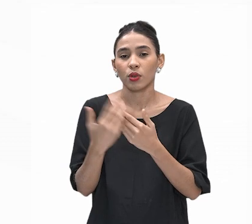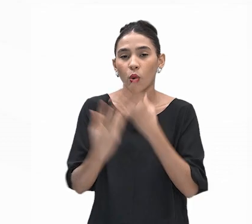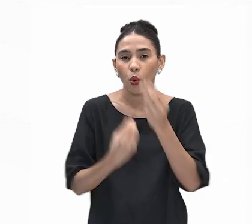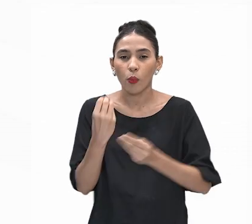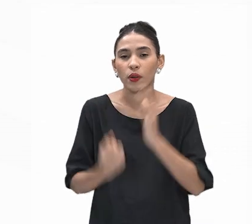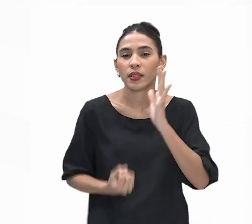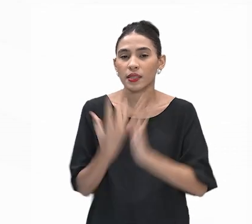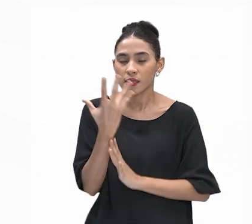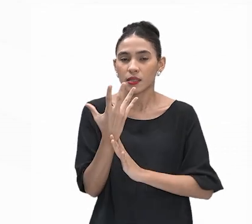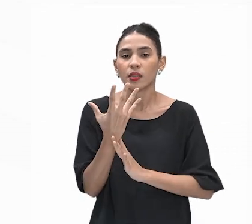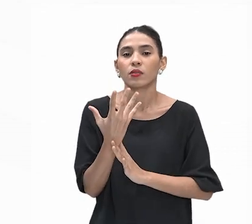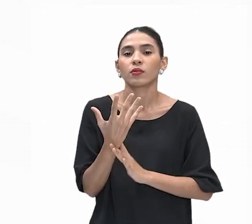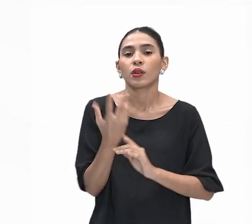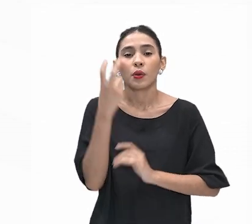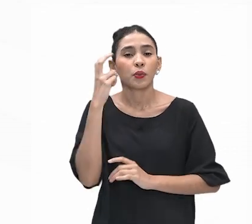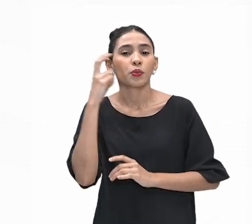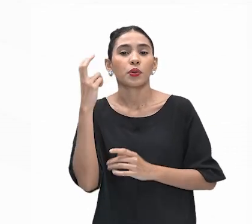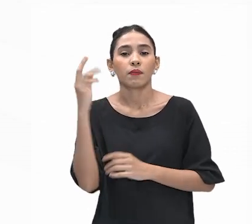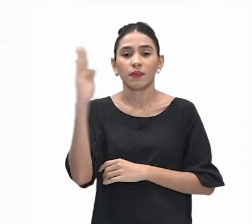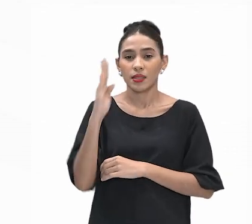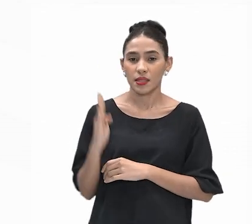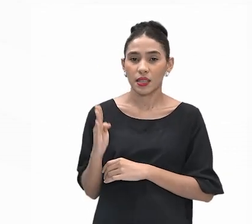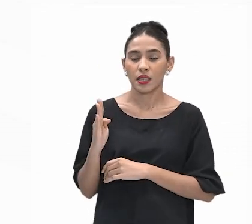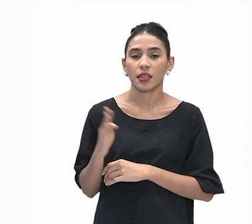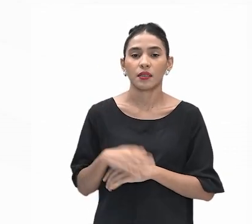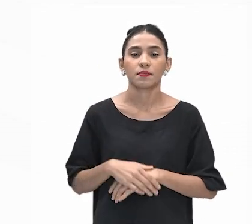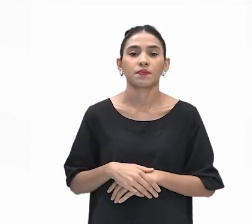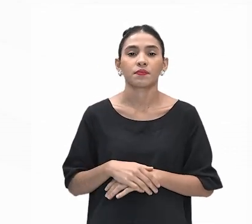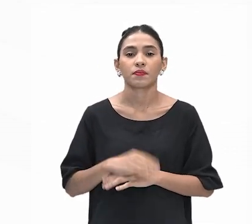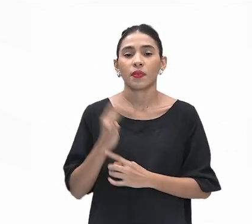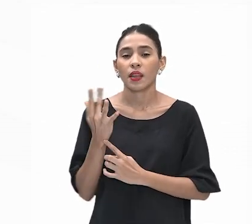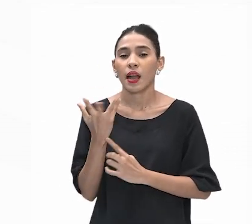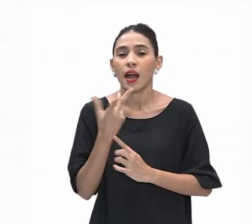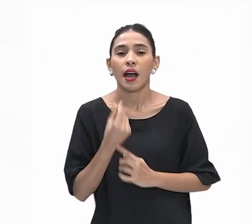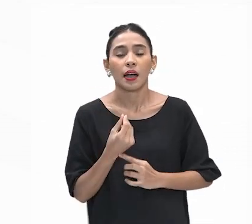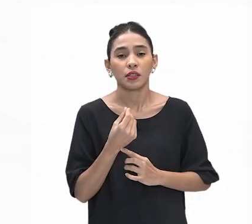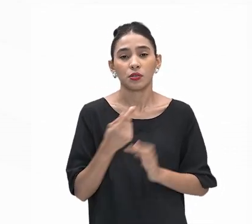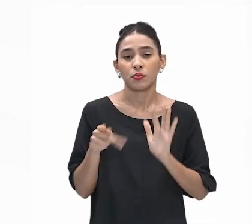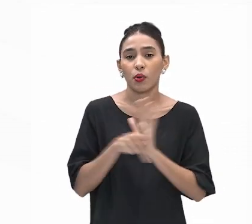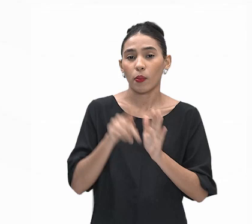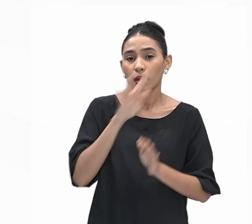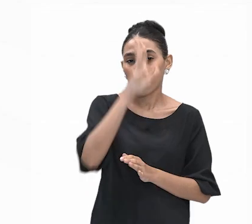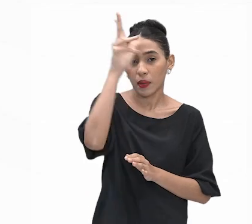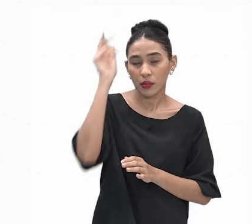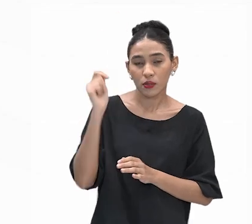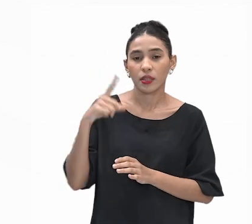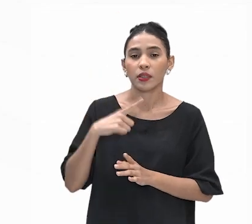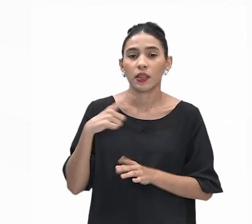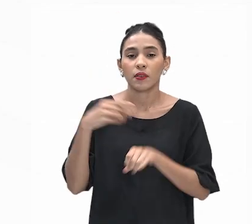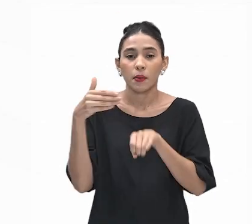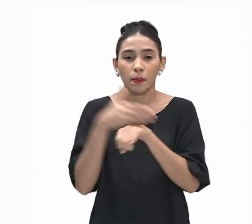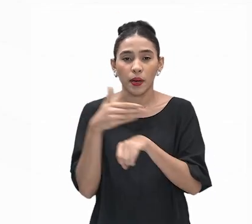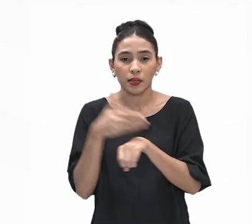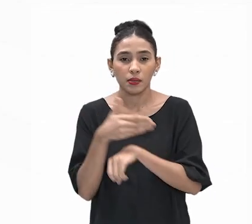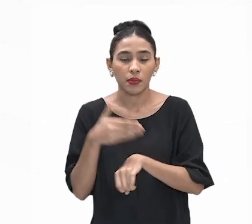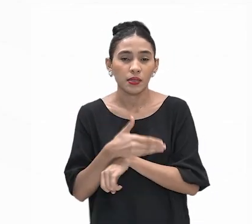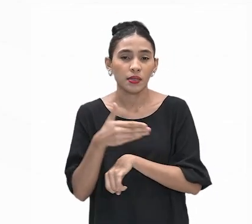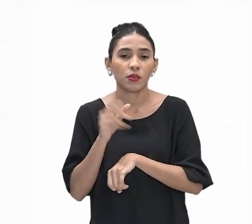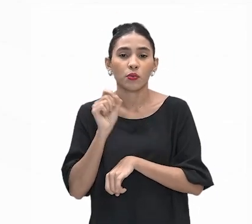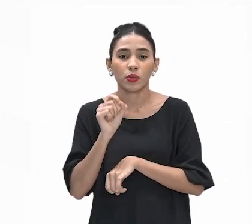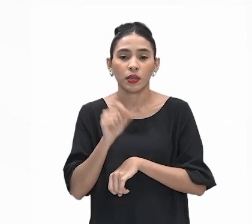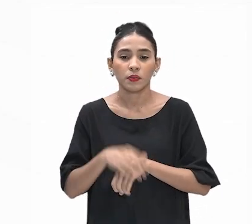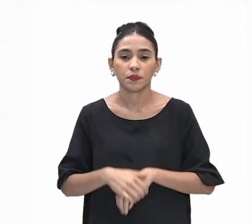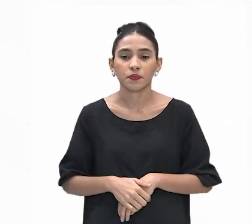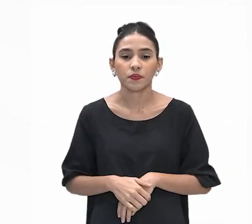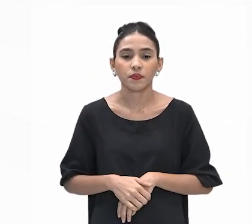da criação da cultura brasileira, a arte do Amazonas teve participação de primeira grandeza.